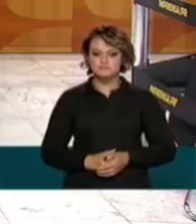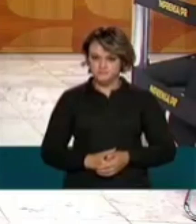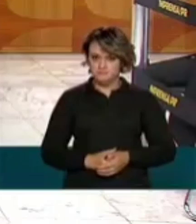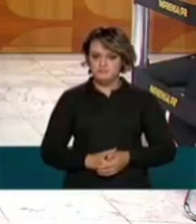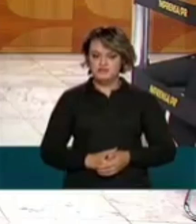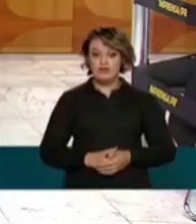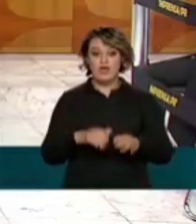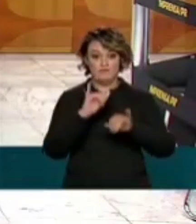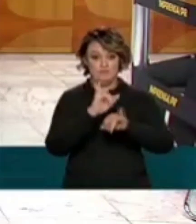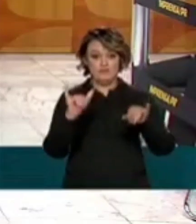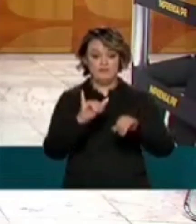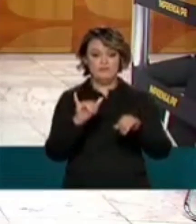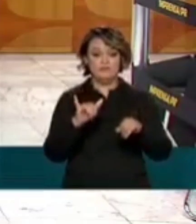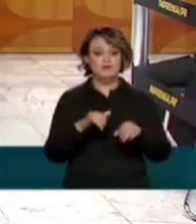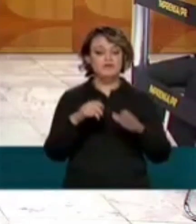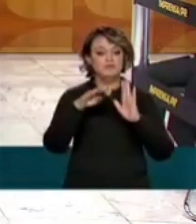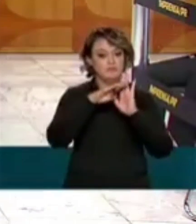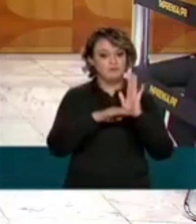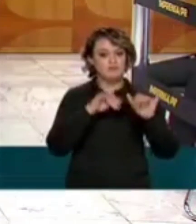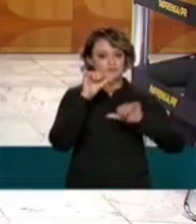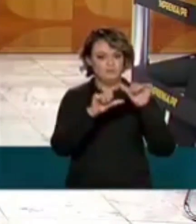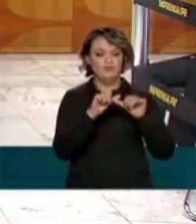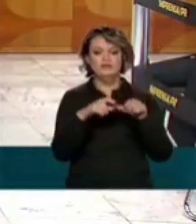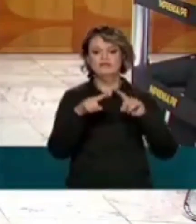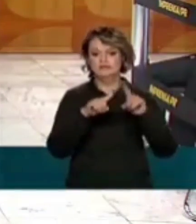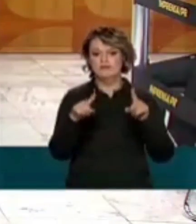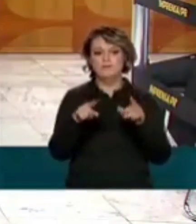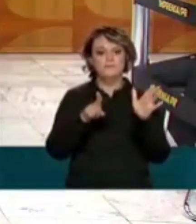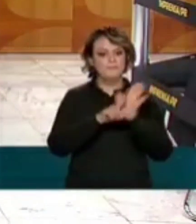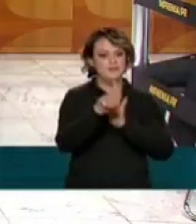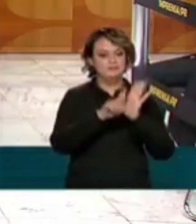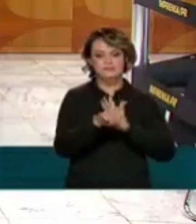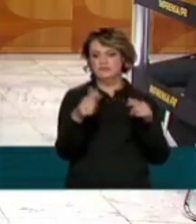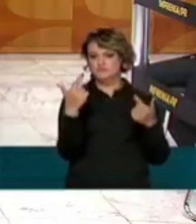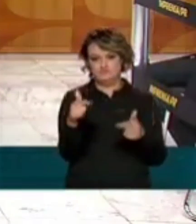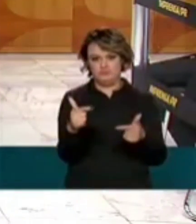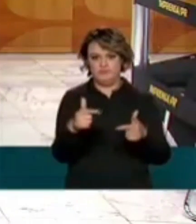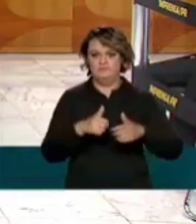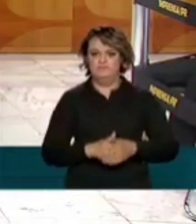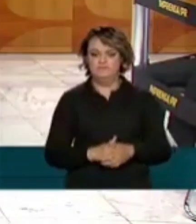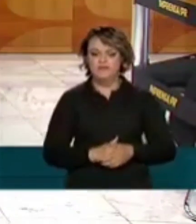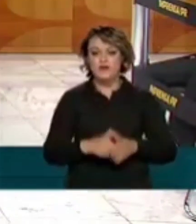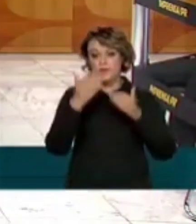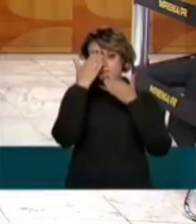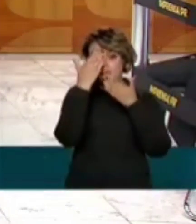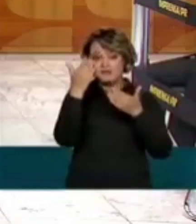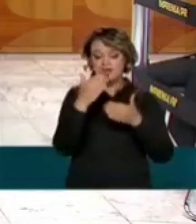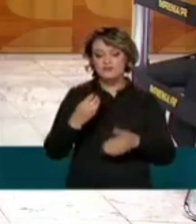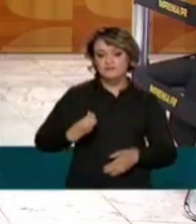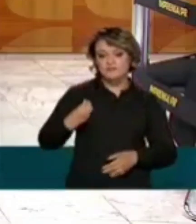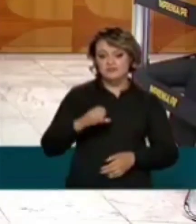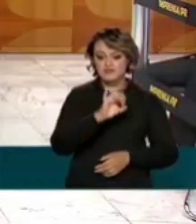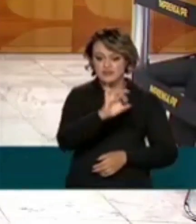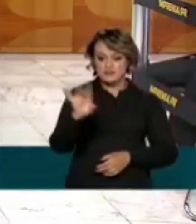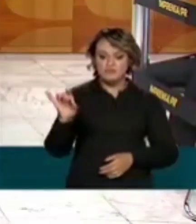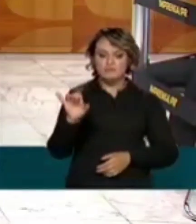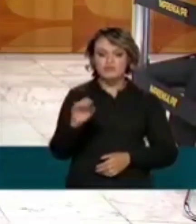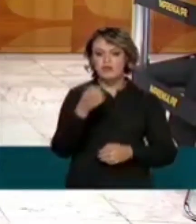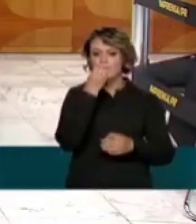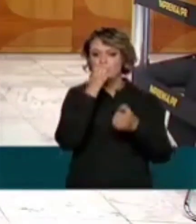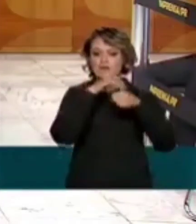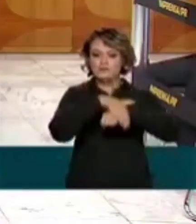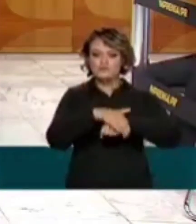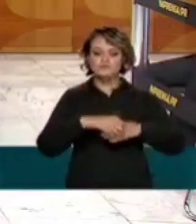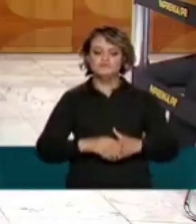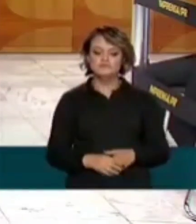Informamos que, devido a alterações de programação, não será possível a realização de perguntas. Agradecemos a presença de todos. Boa